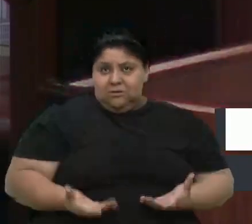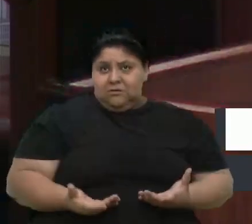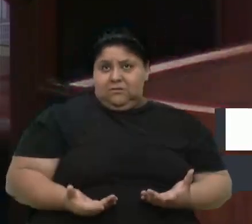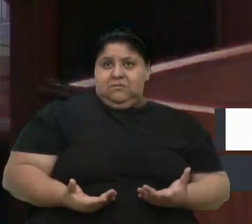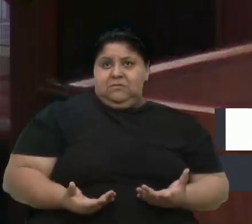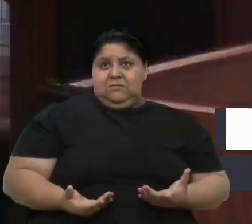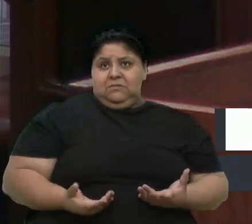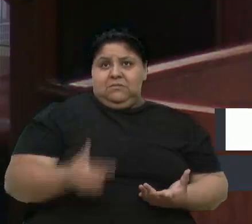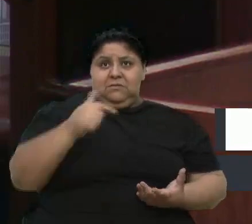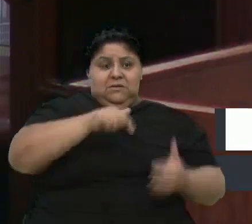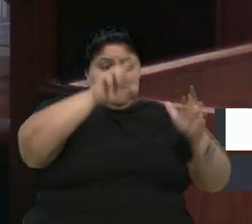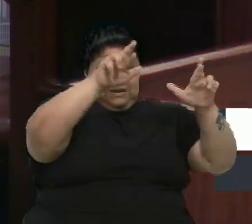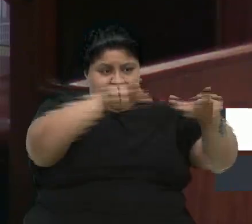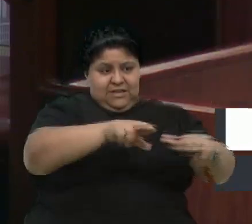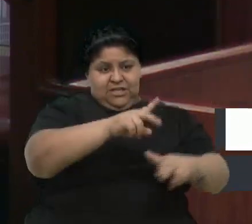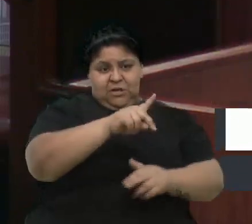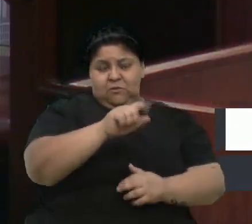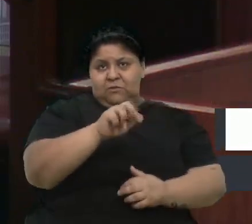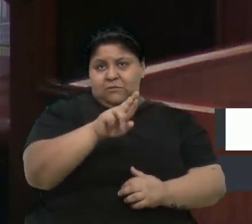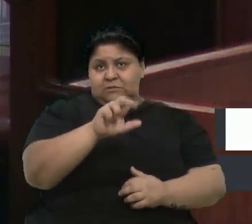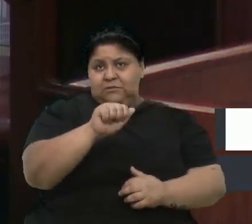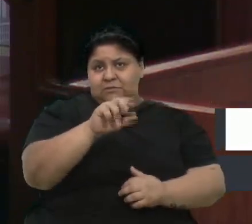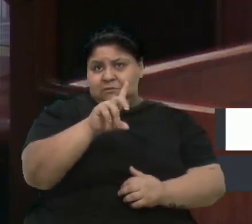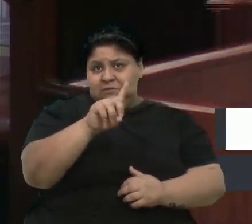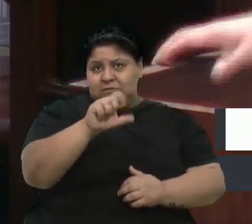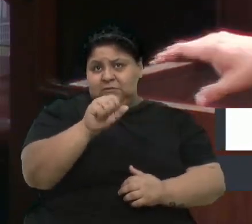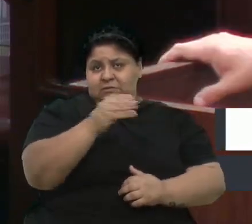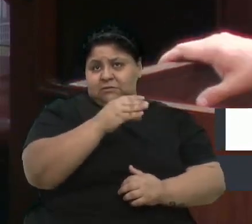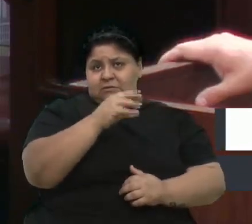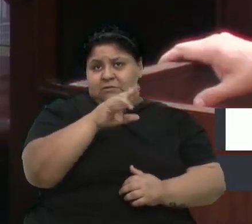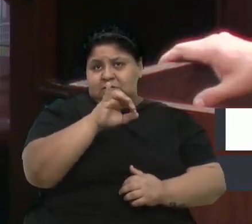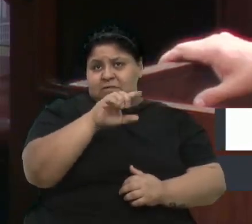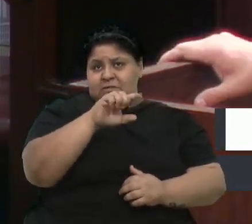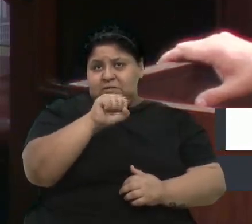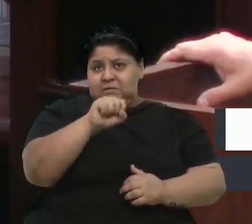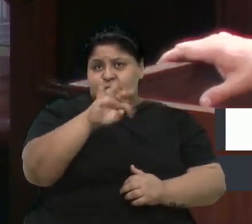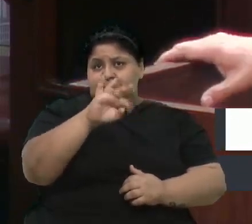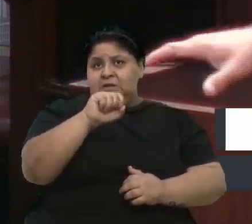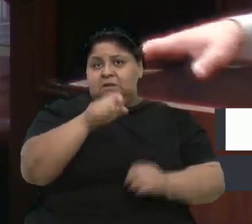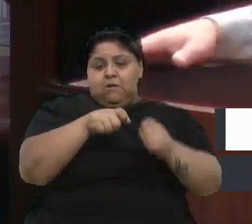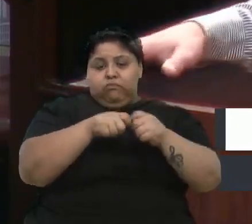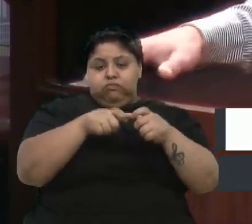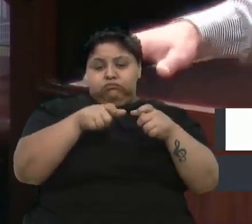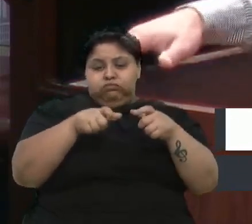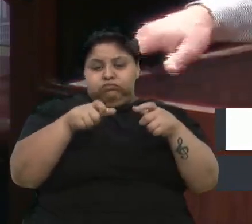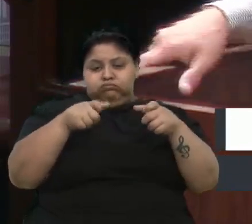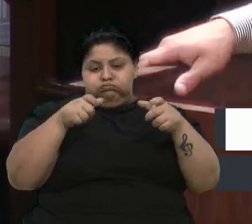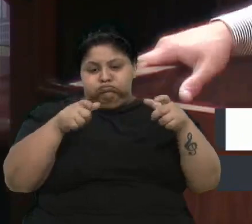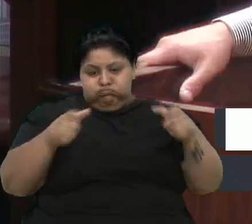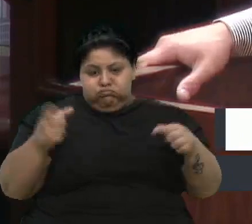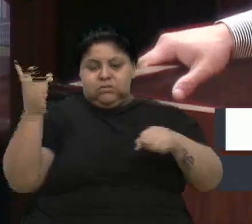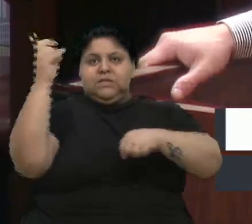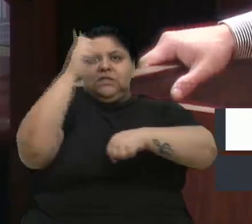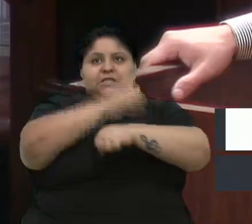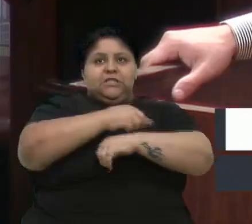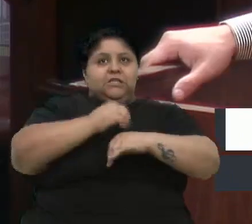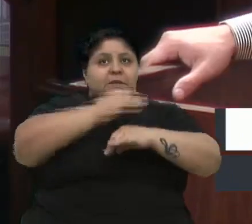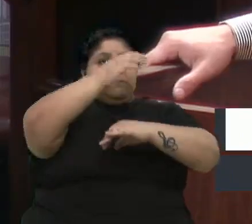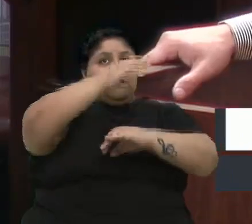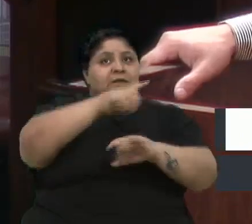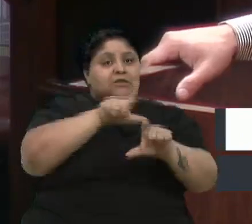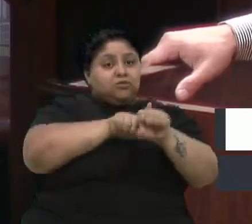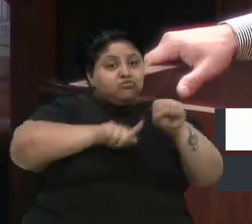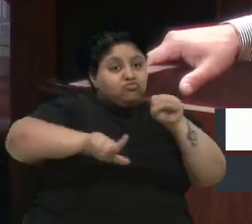Aquela região da Parada Cristal está em plena crescente. Cada dia que passa é mais um loteamento que está